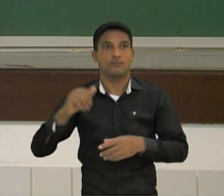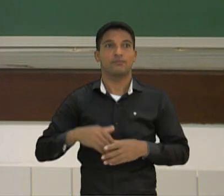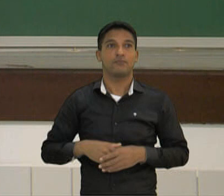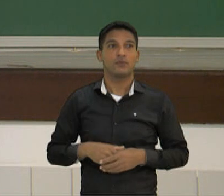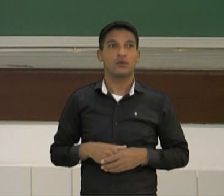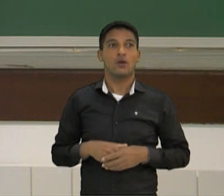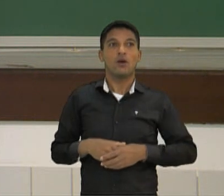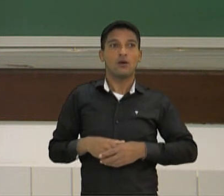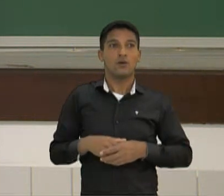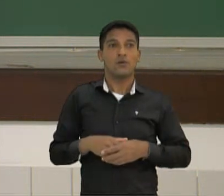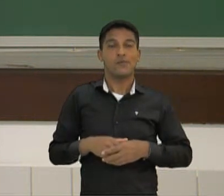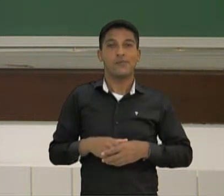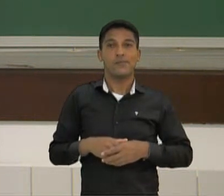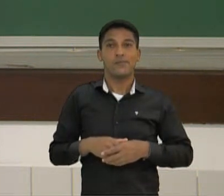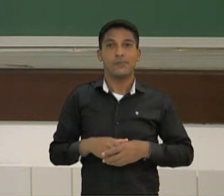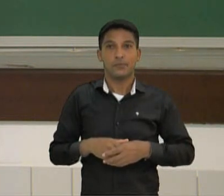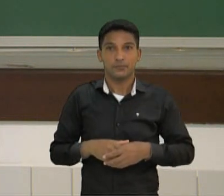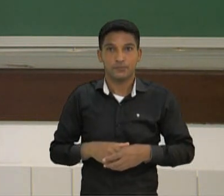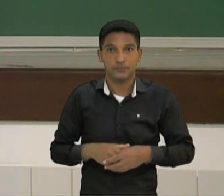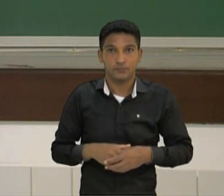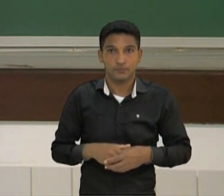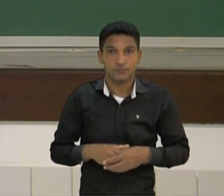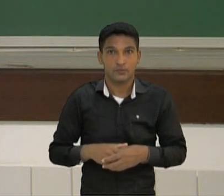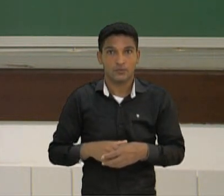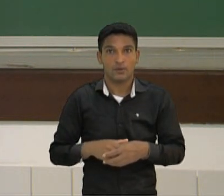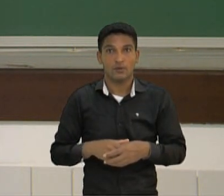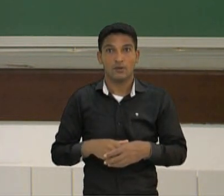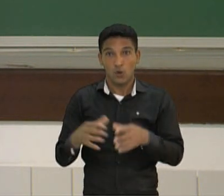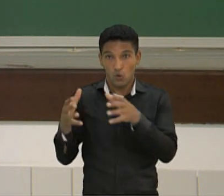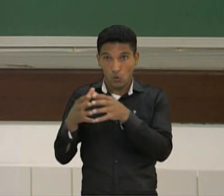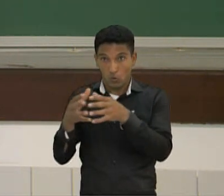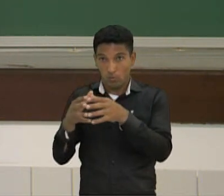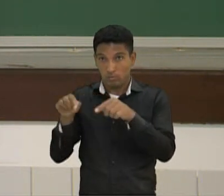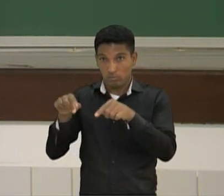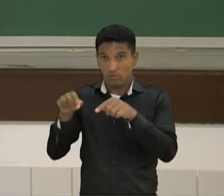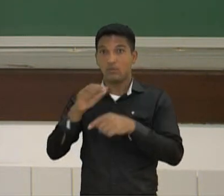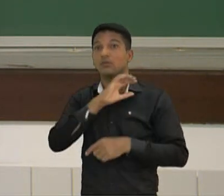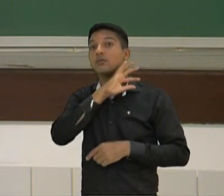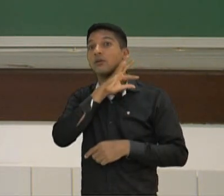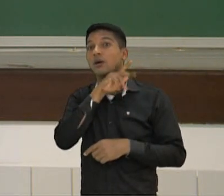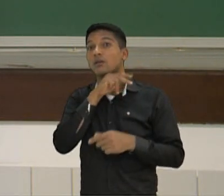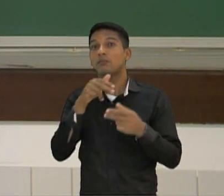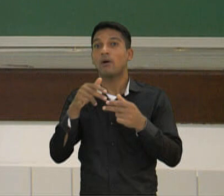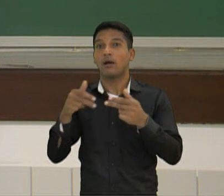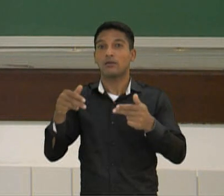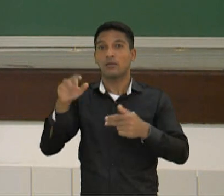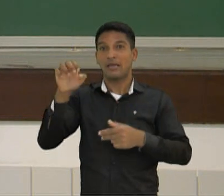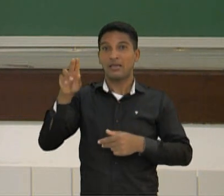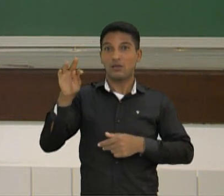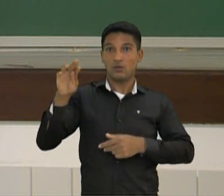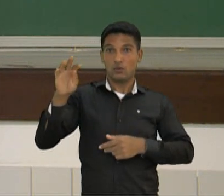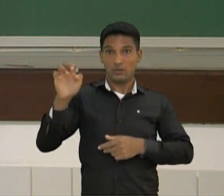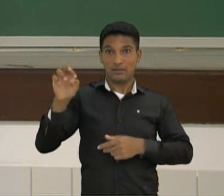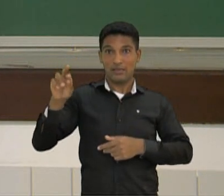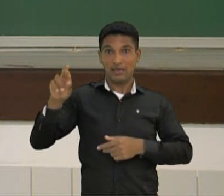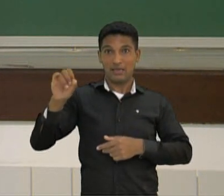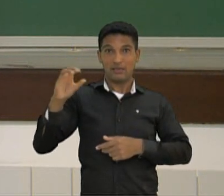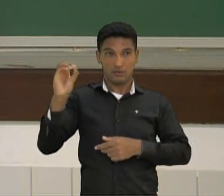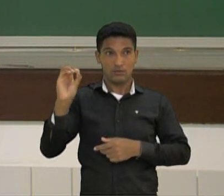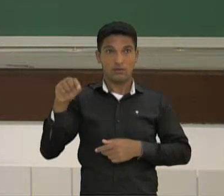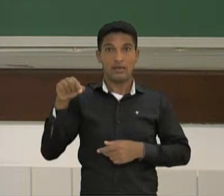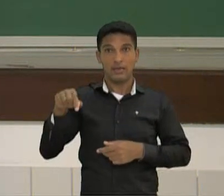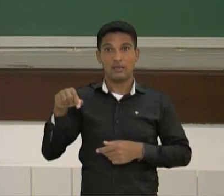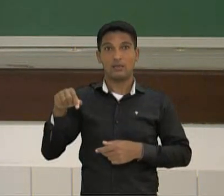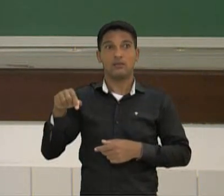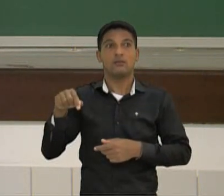de mamíferos que ocupa a maior parte do globo terrestre, justamente por essa adaptação de ter uma placenta, uma maior proteção para